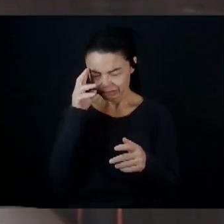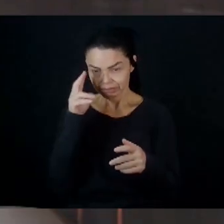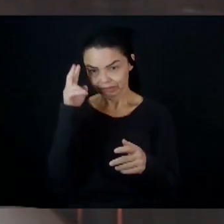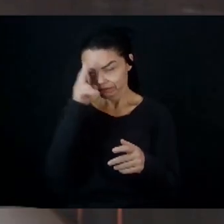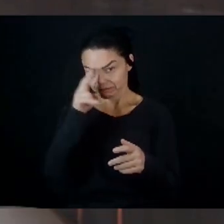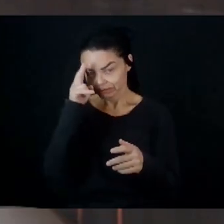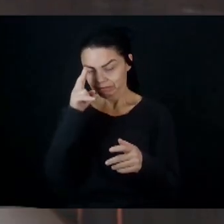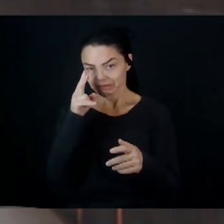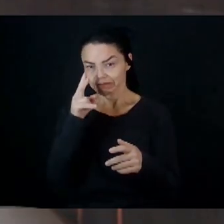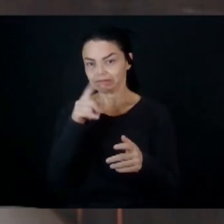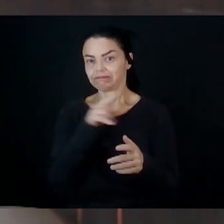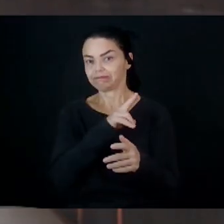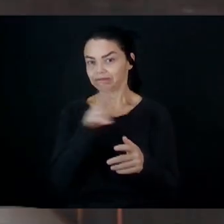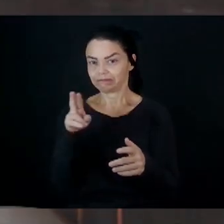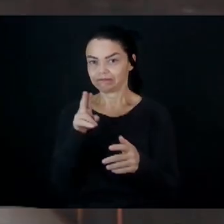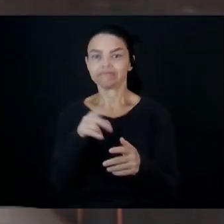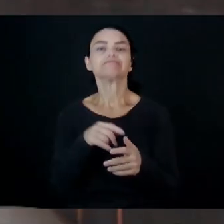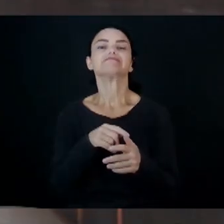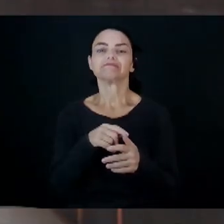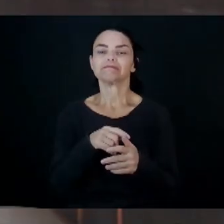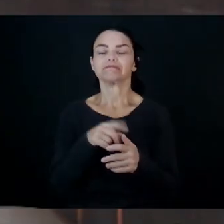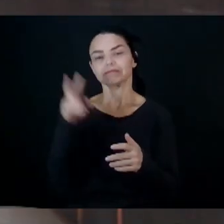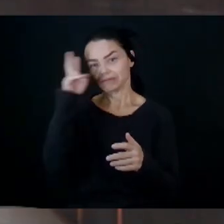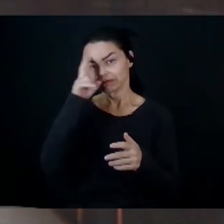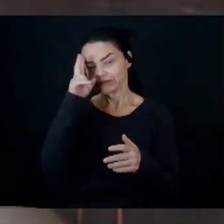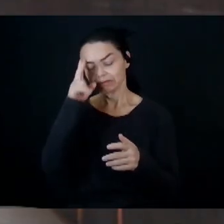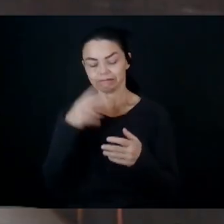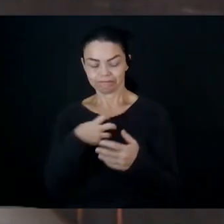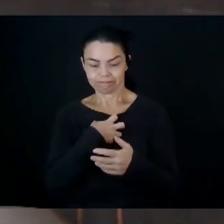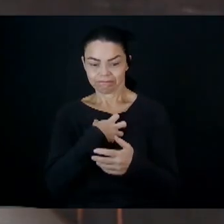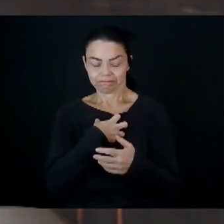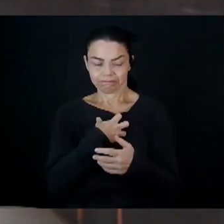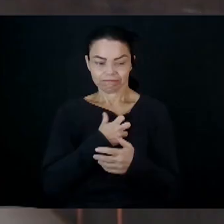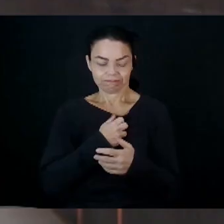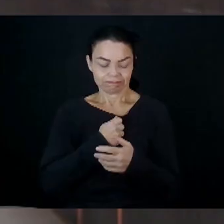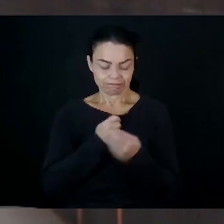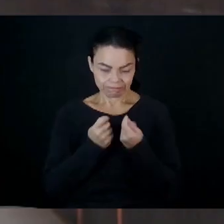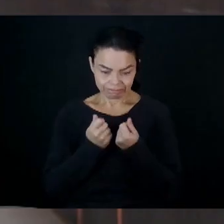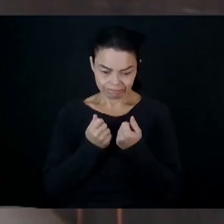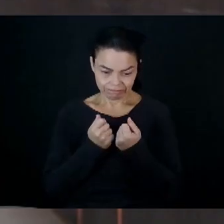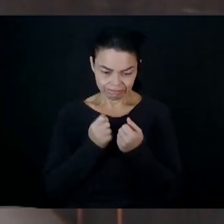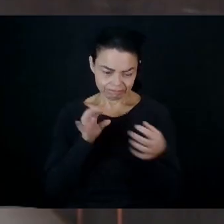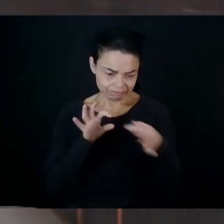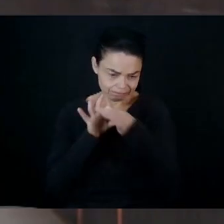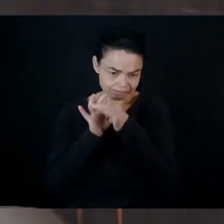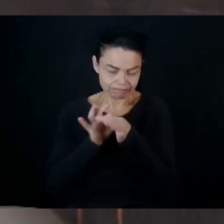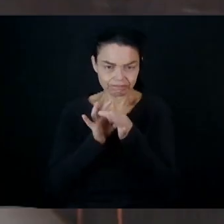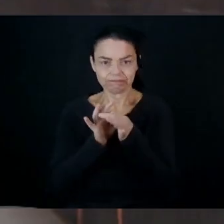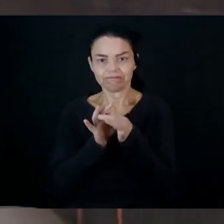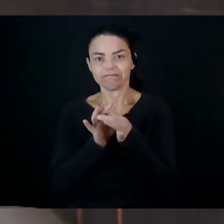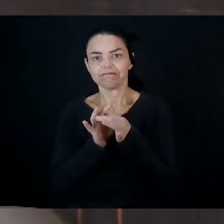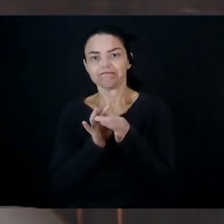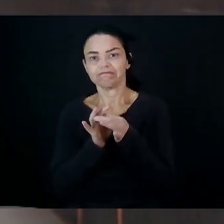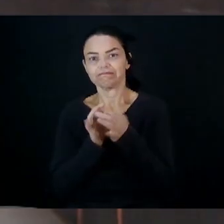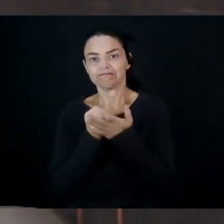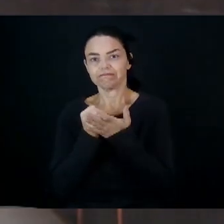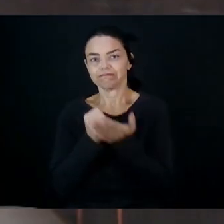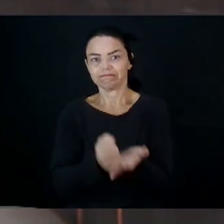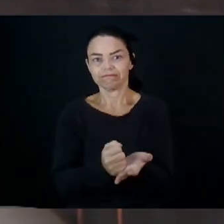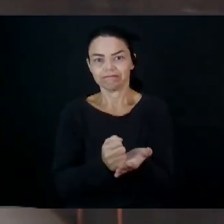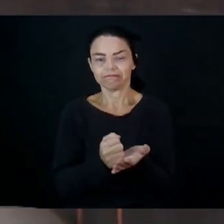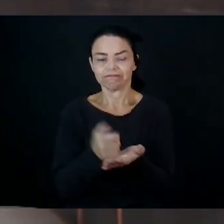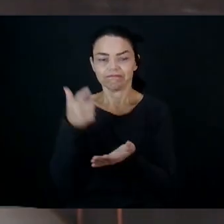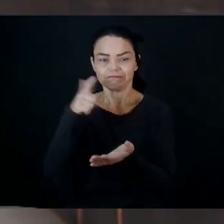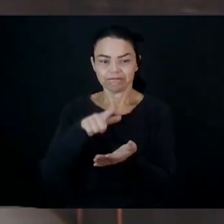nome, é a memória sensorial. Essa memória sensorial, ela vai ligar e vai te ajudar a reviver